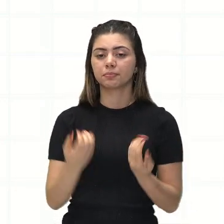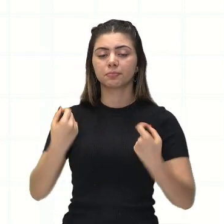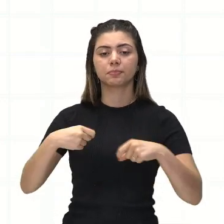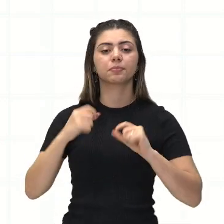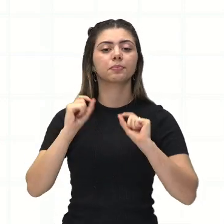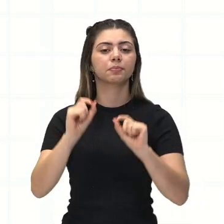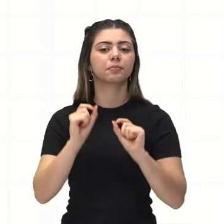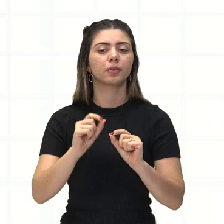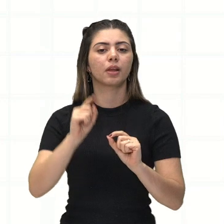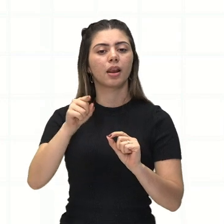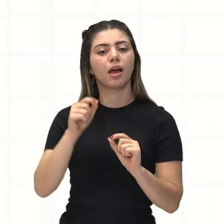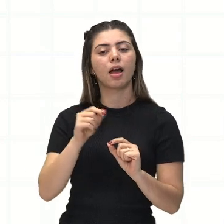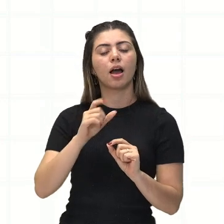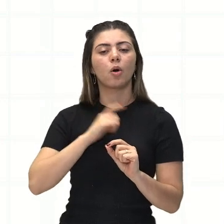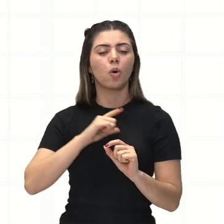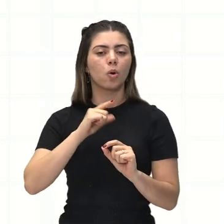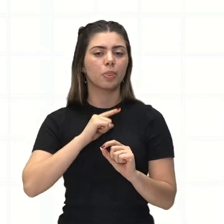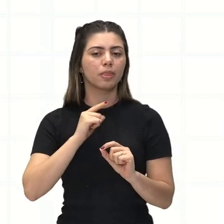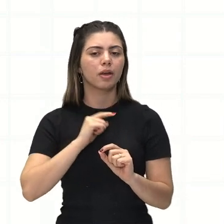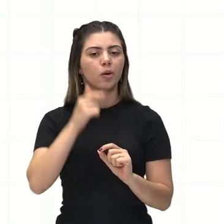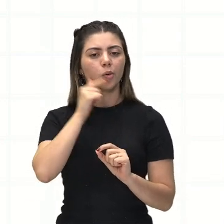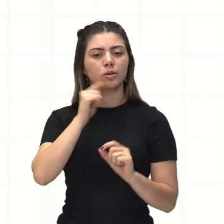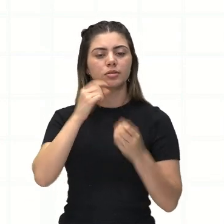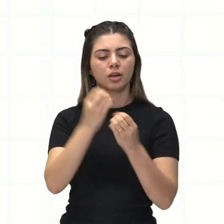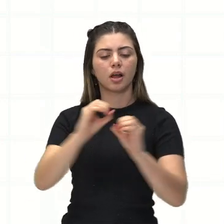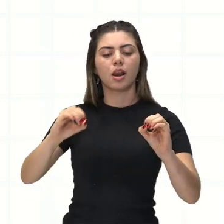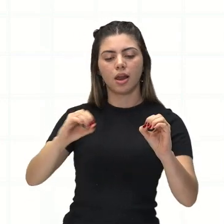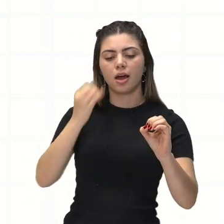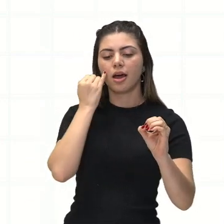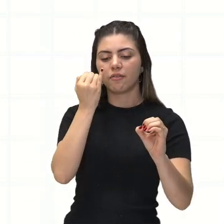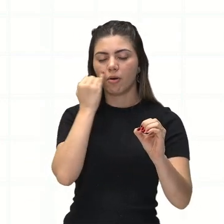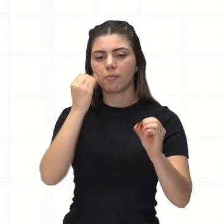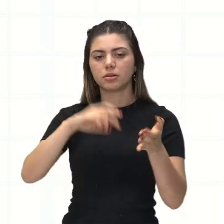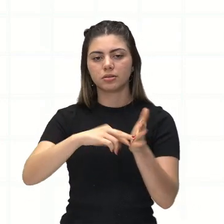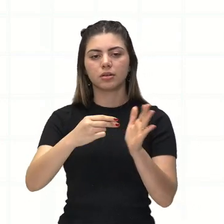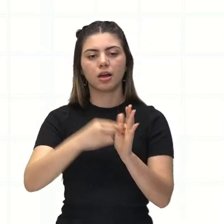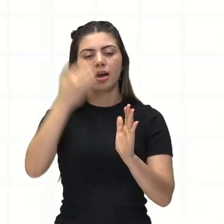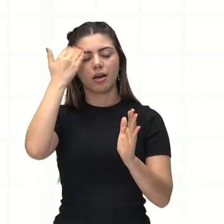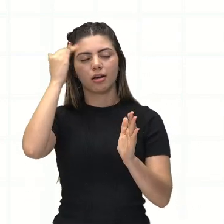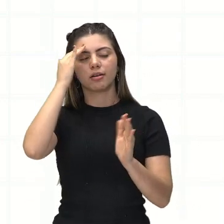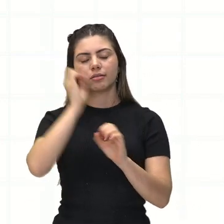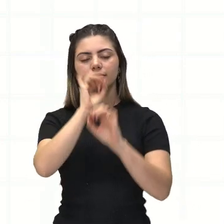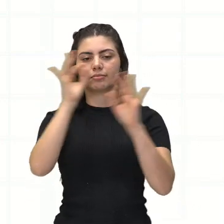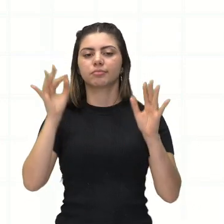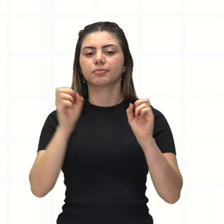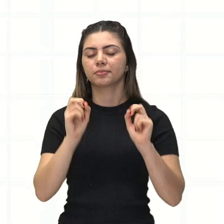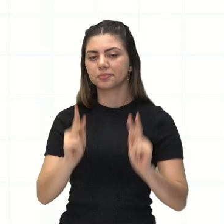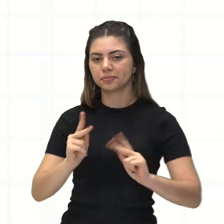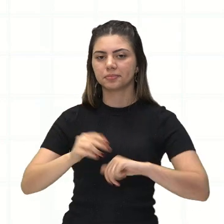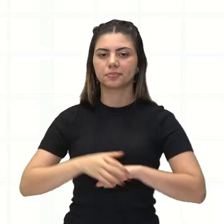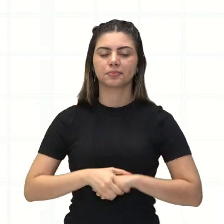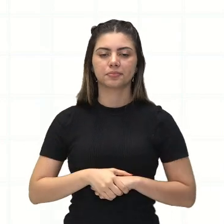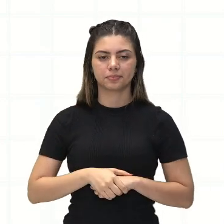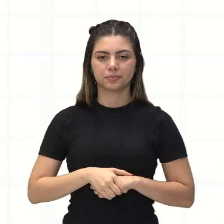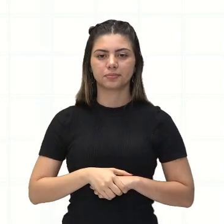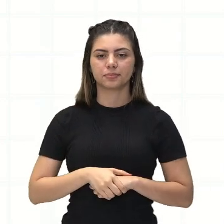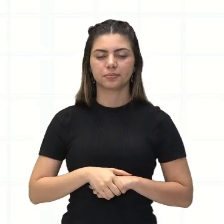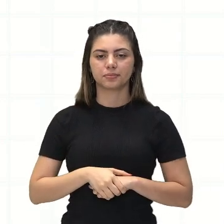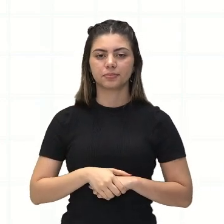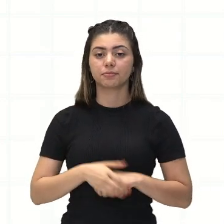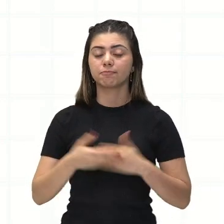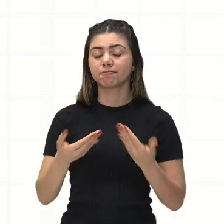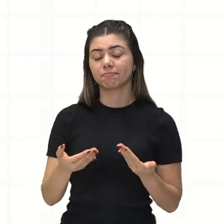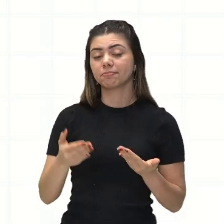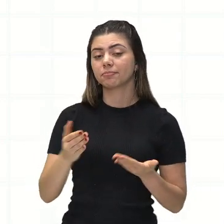que a mensagem seja transmitida pela oração, seja compreendida de forma completa e precisa,